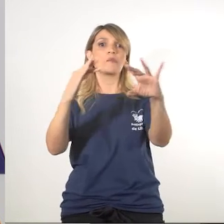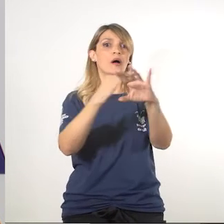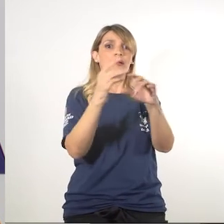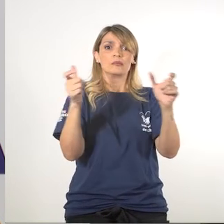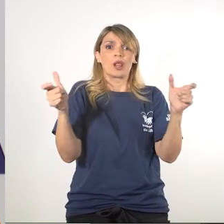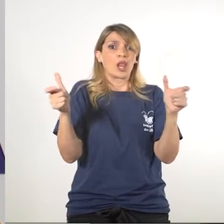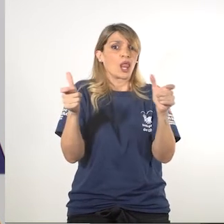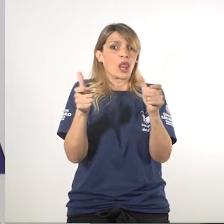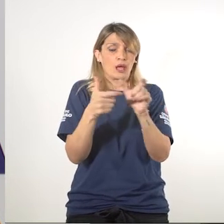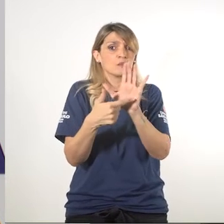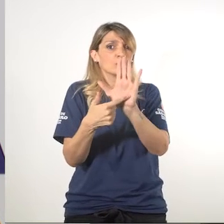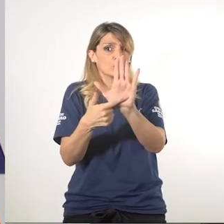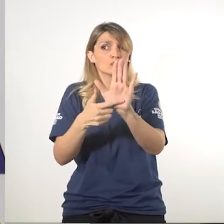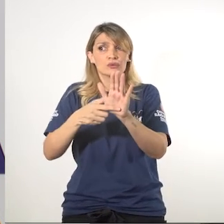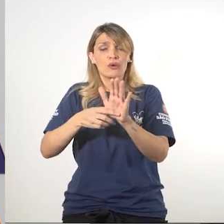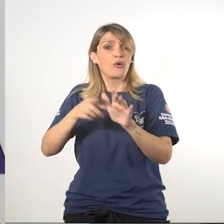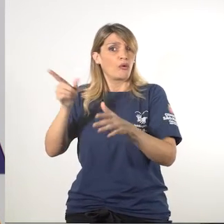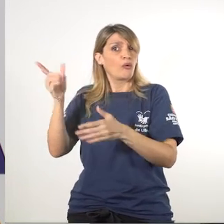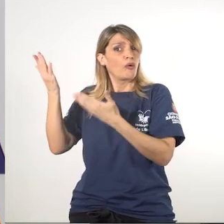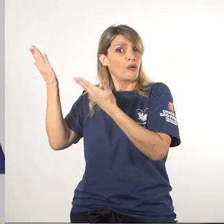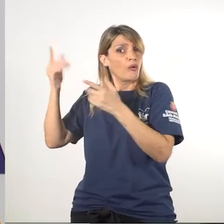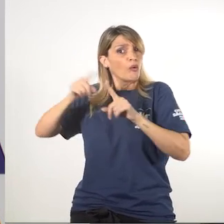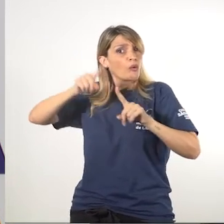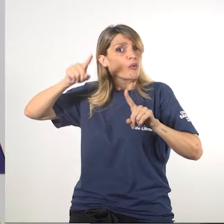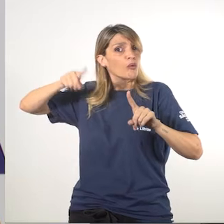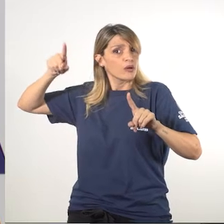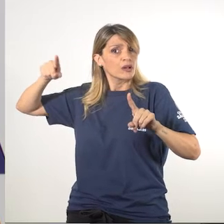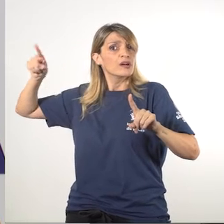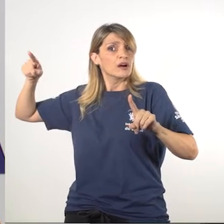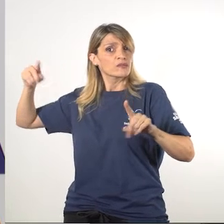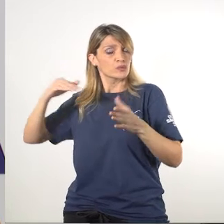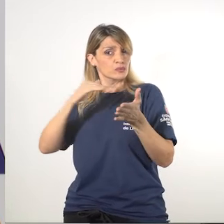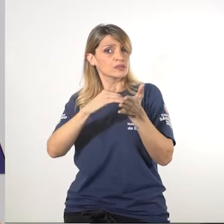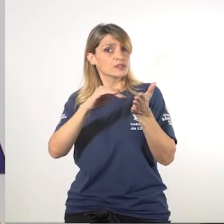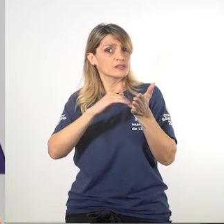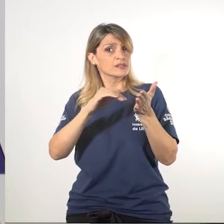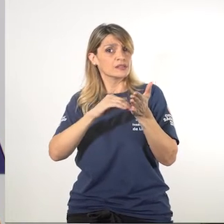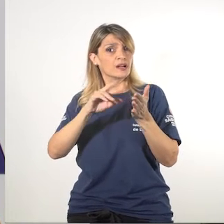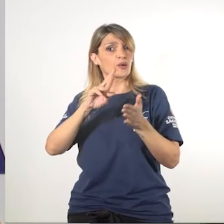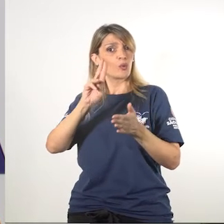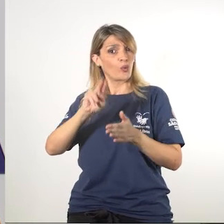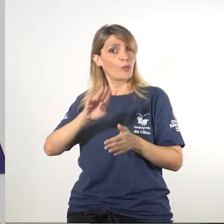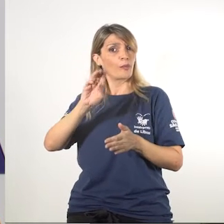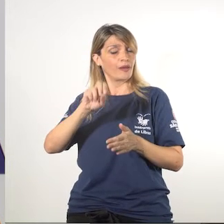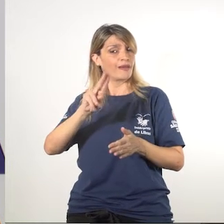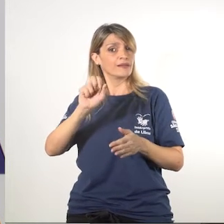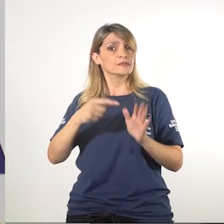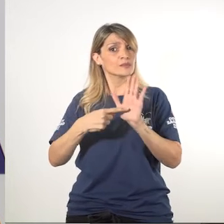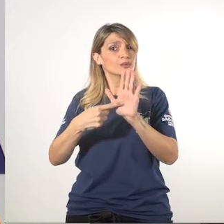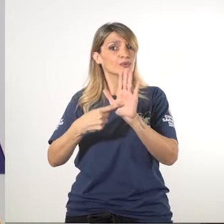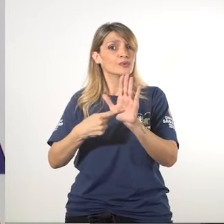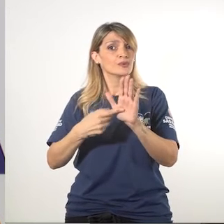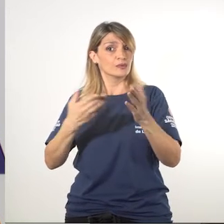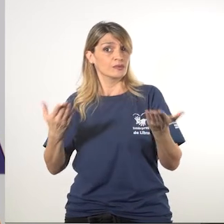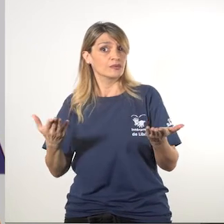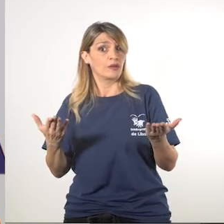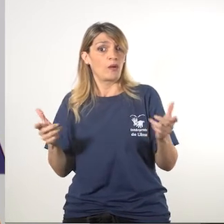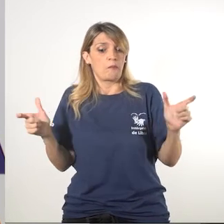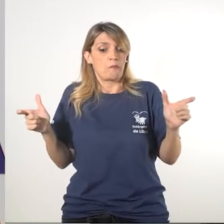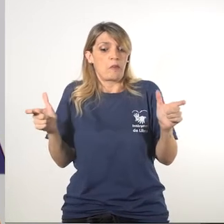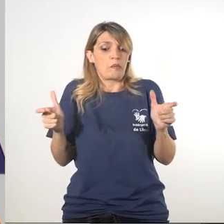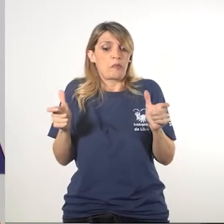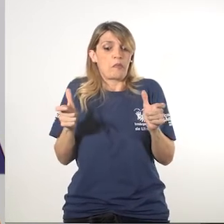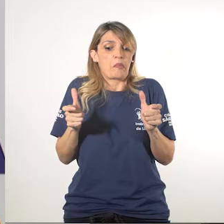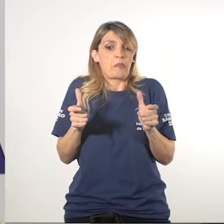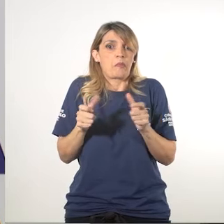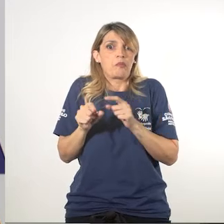aqui pelo resultado apontado pelo secretário Rubens Zizek. Com isso, você tem diminuição de